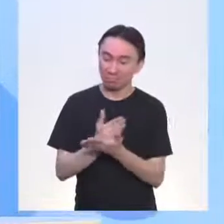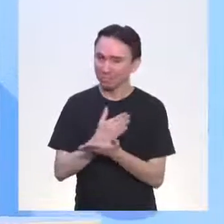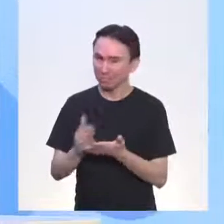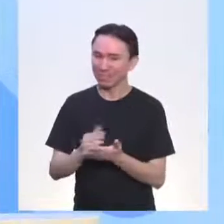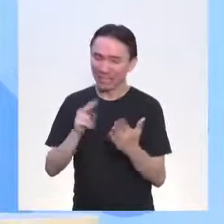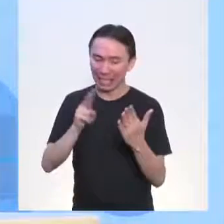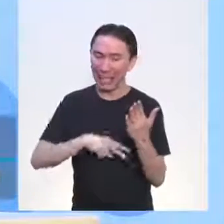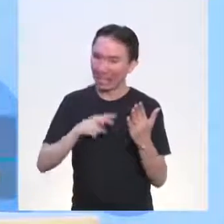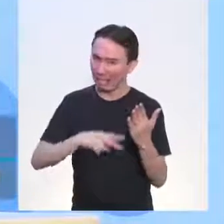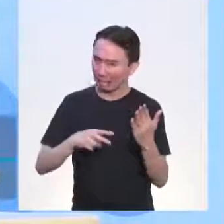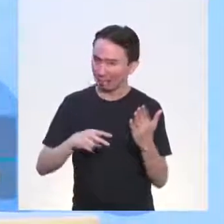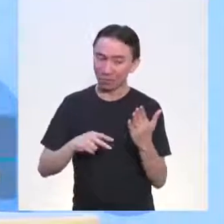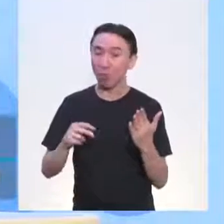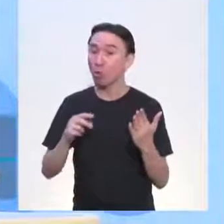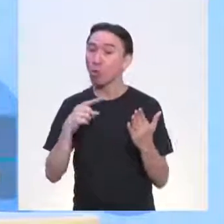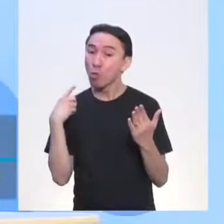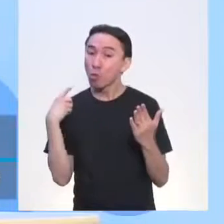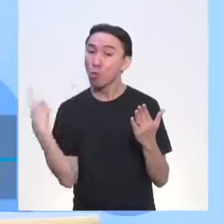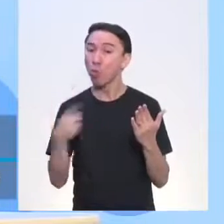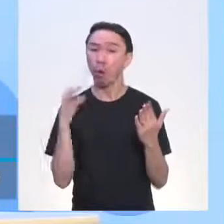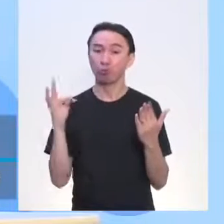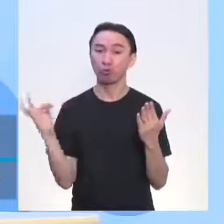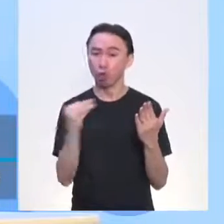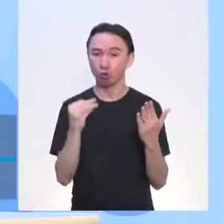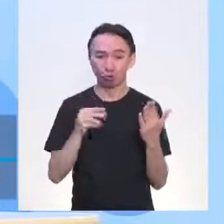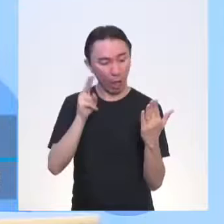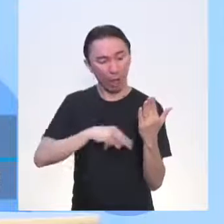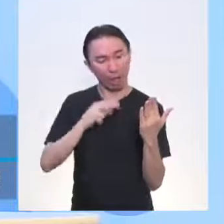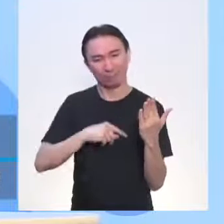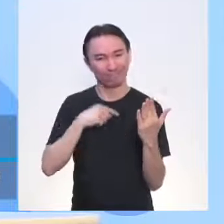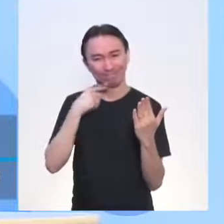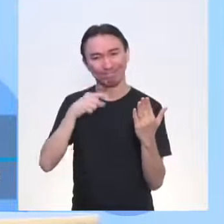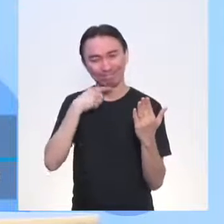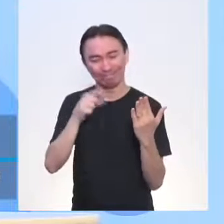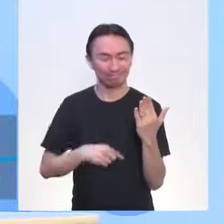ler todos. Deixa eu dar uma olhadinha aqui.